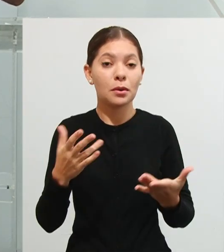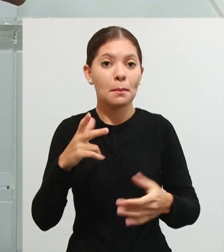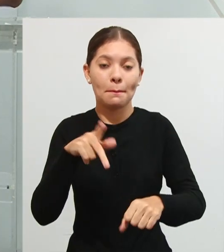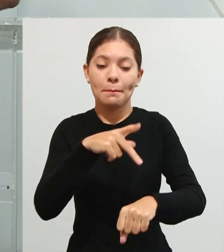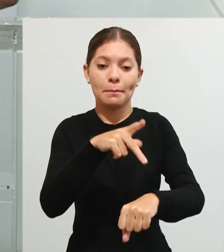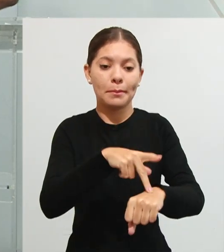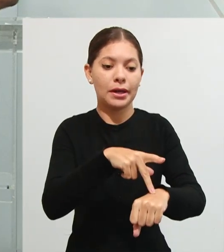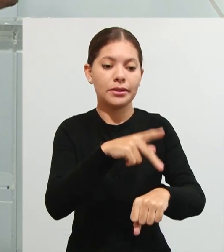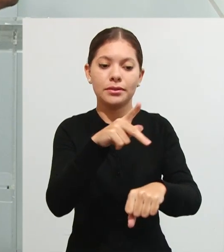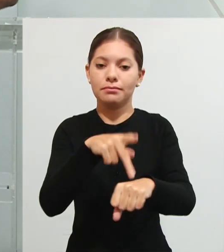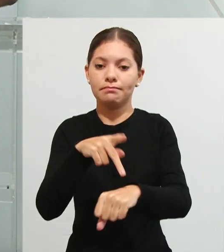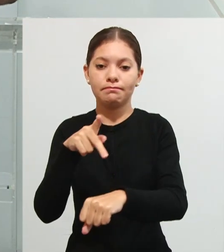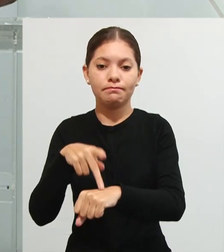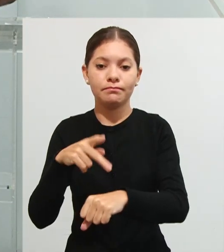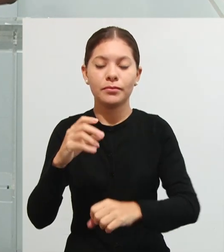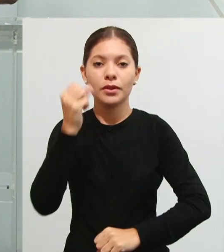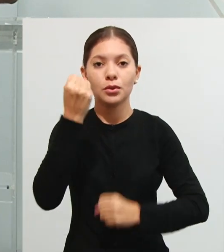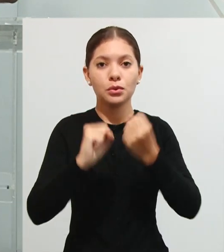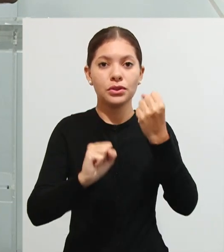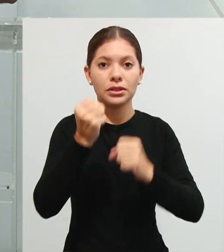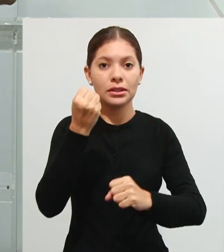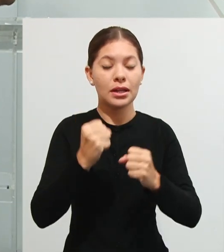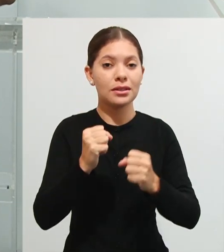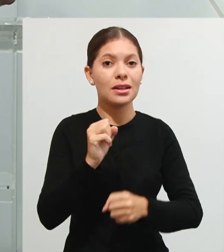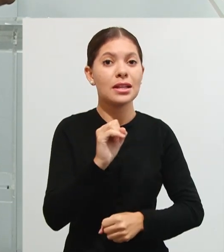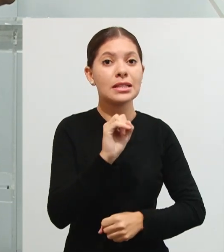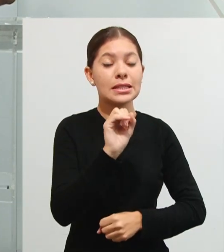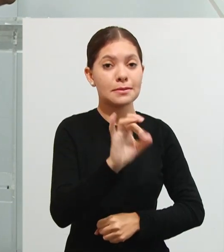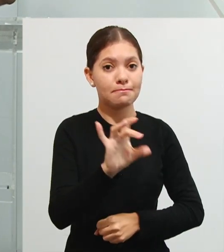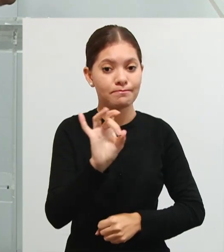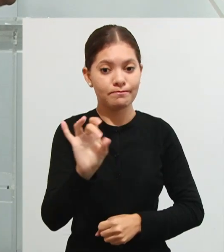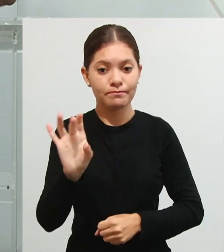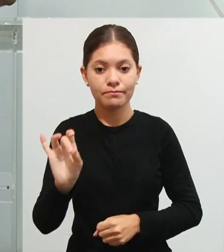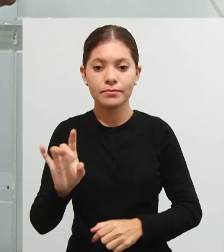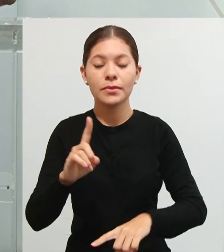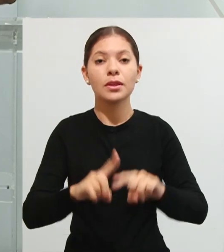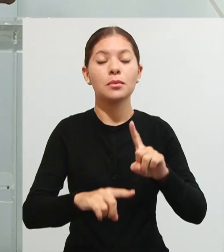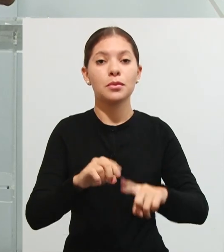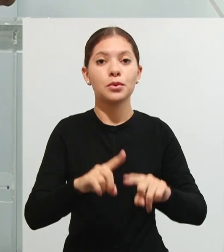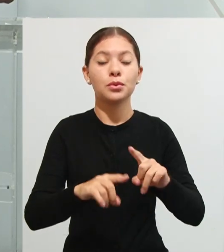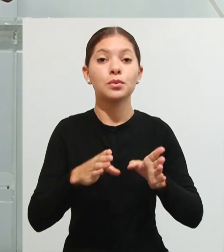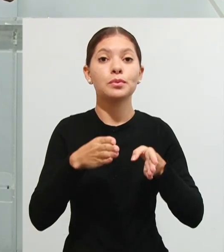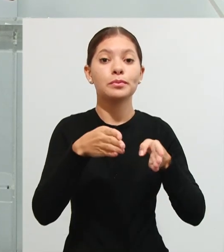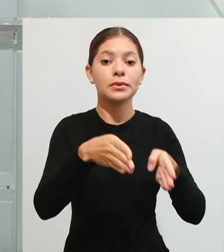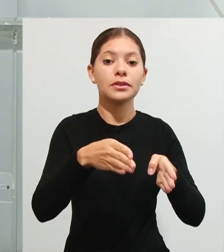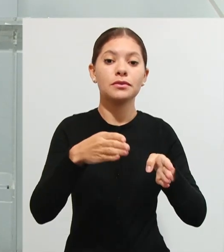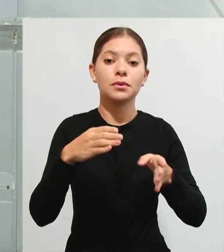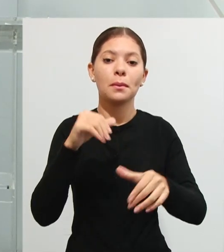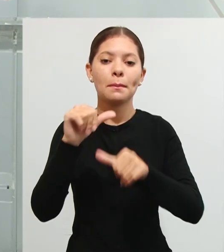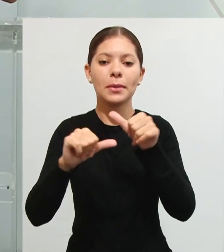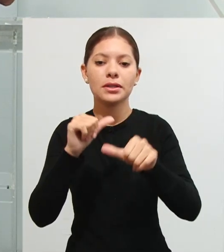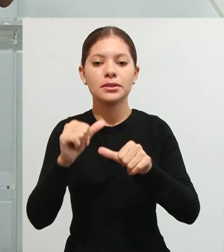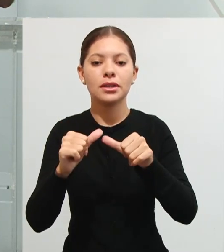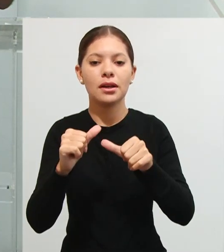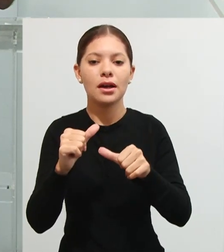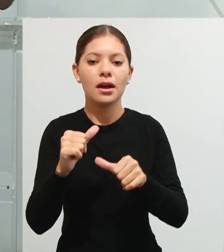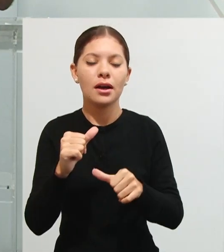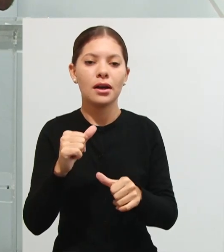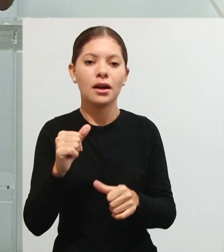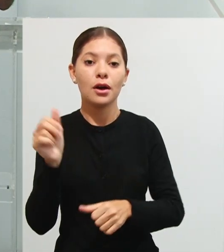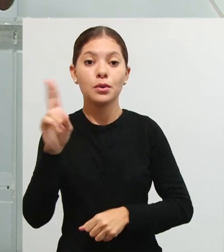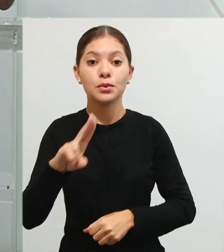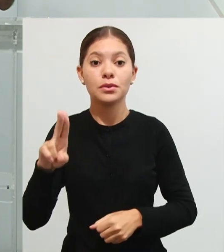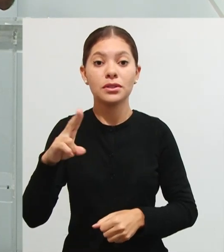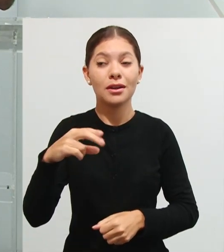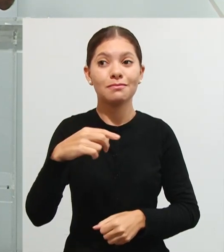países industrializados se especializam na produção de determinado produto, ele passa a consumir os outros de outros